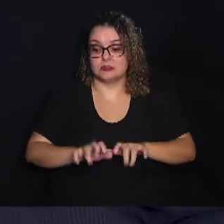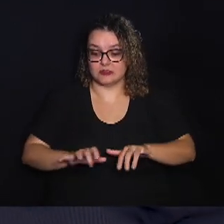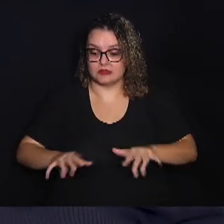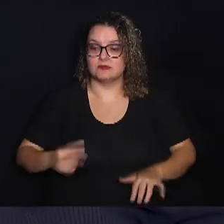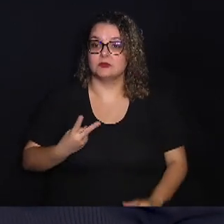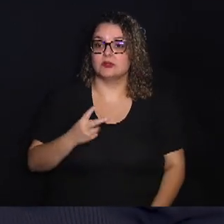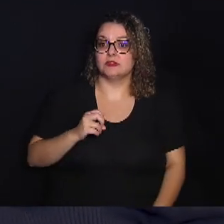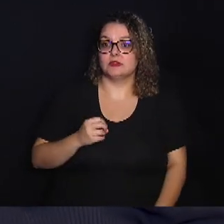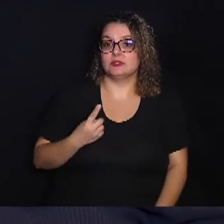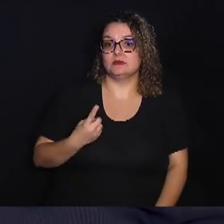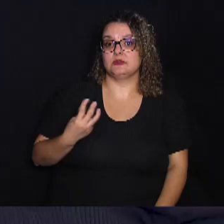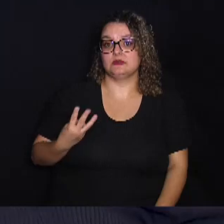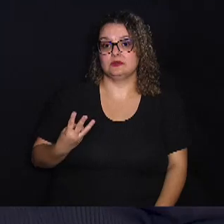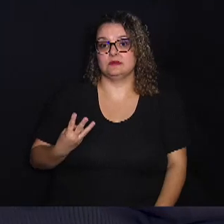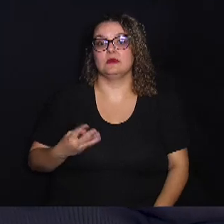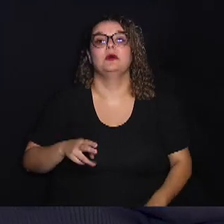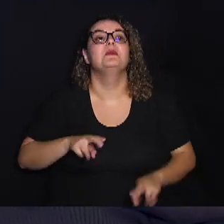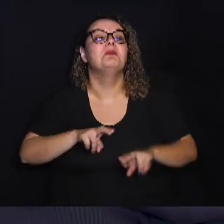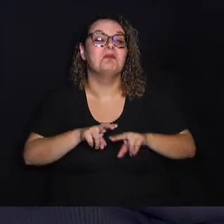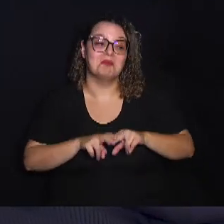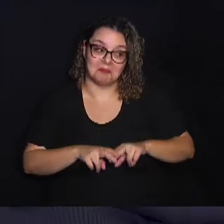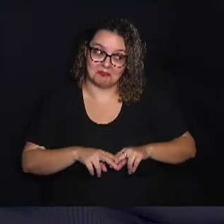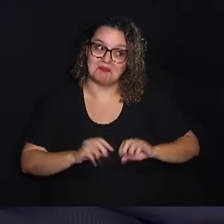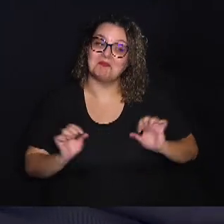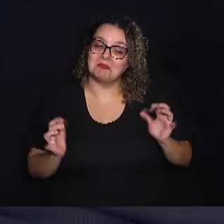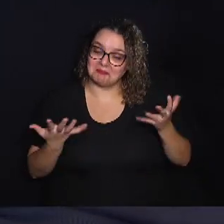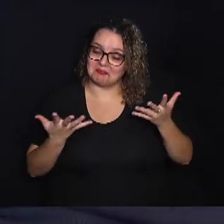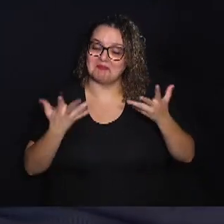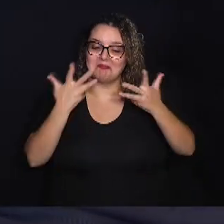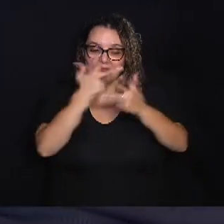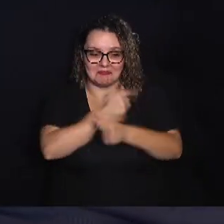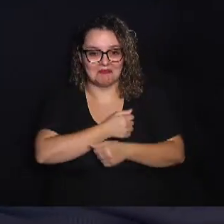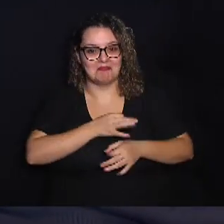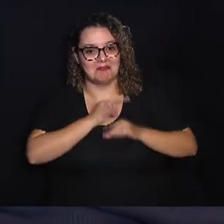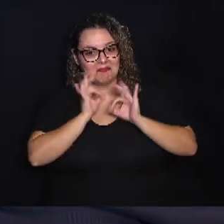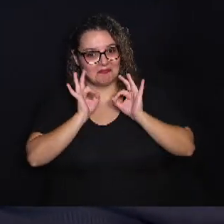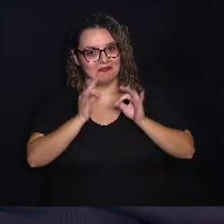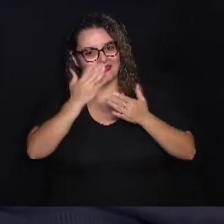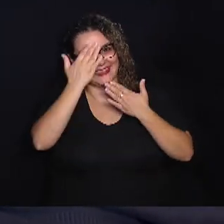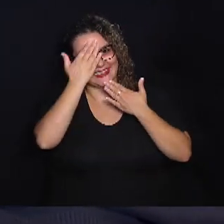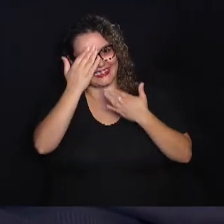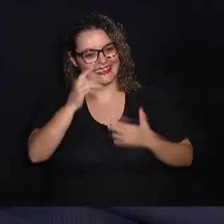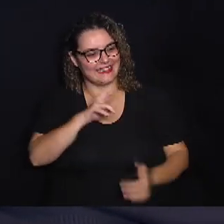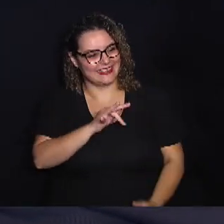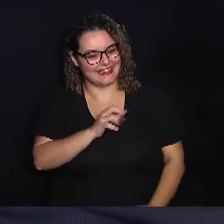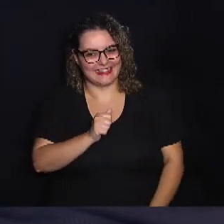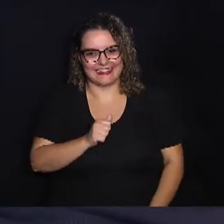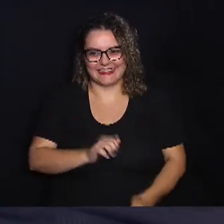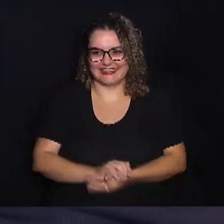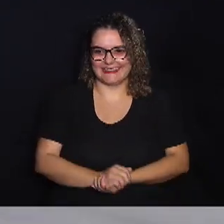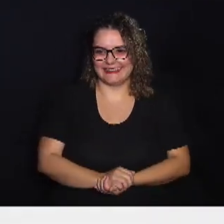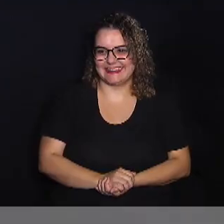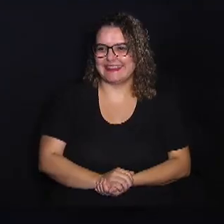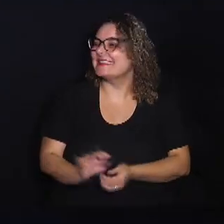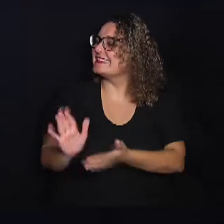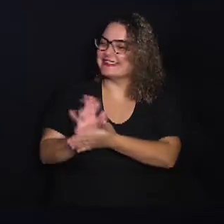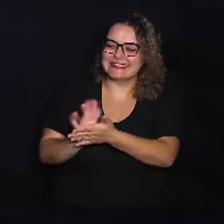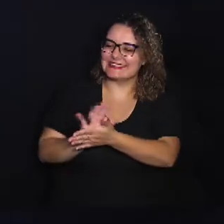2013. Por isso que dá esse show, esse espetáculo, né? Muito obrigada, Rafa. De